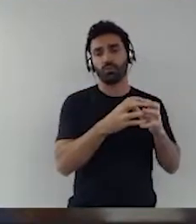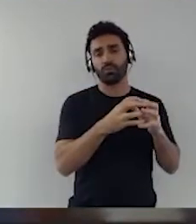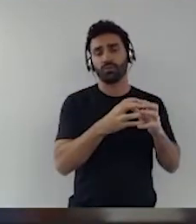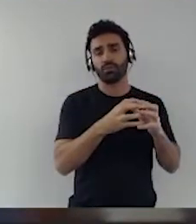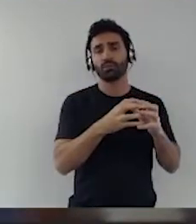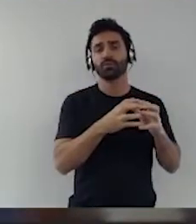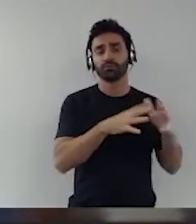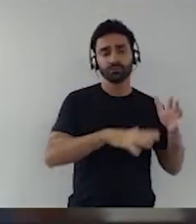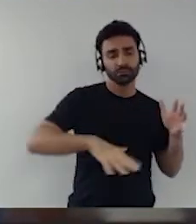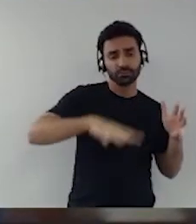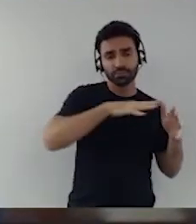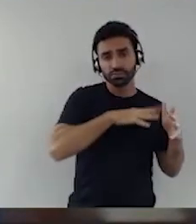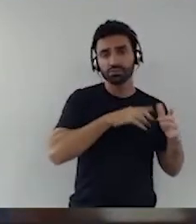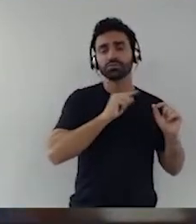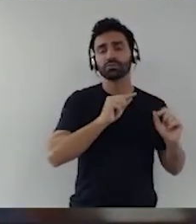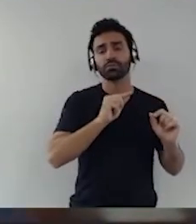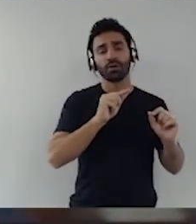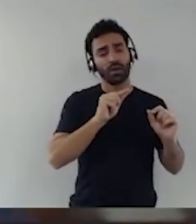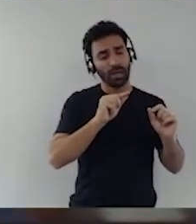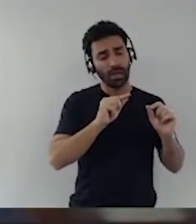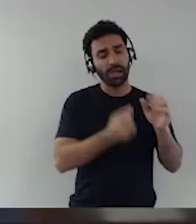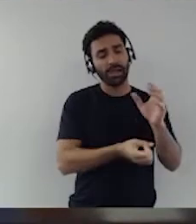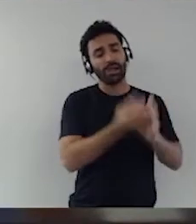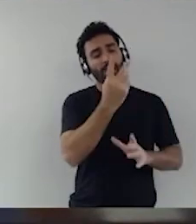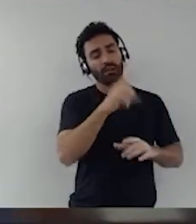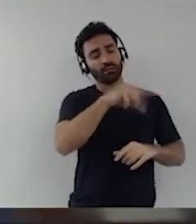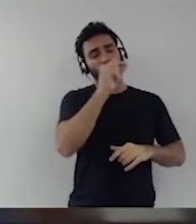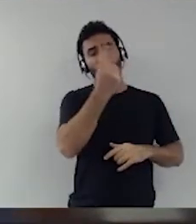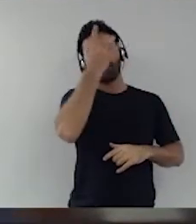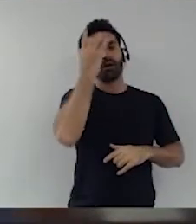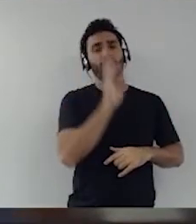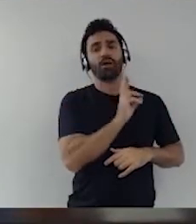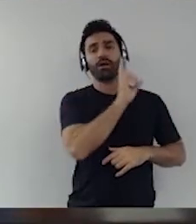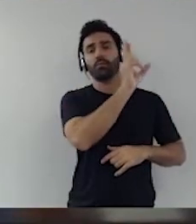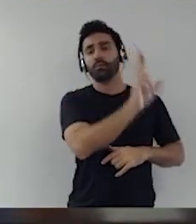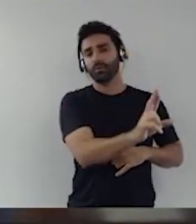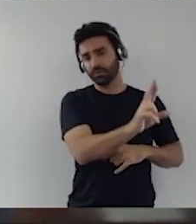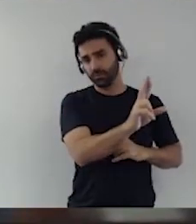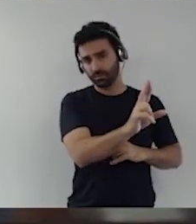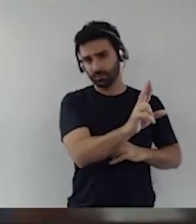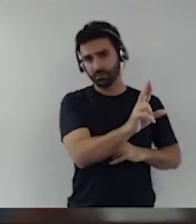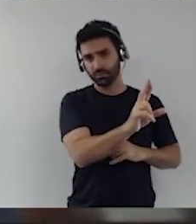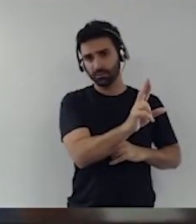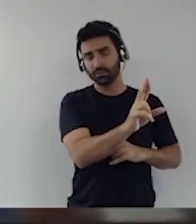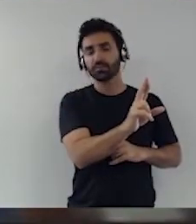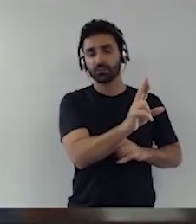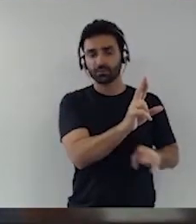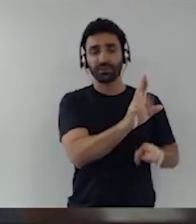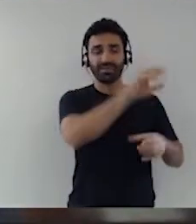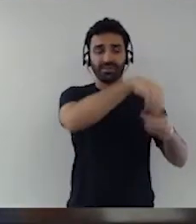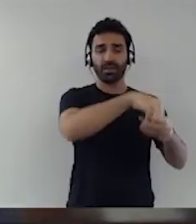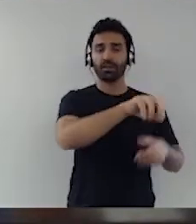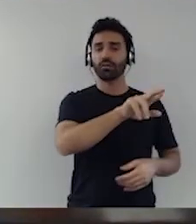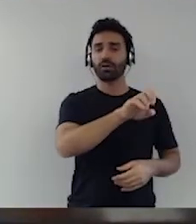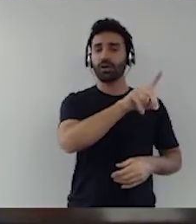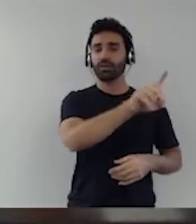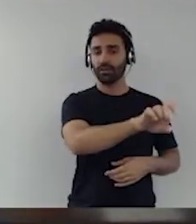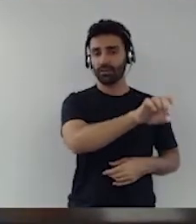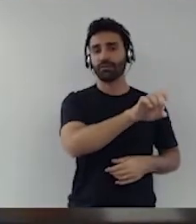e trabalharmos um conceito de representação que possa funcionar dentro de conceitos de redes. Ou